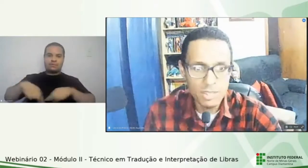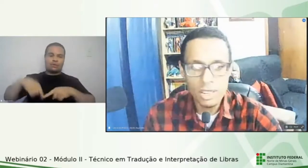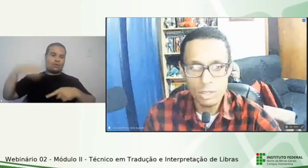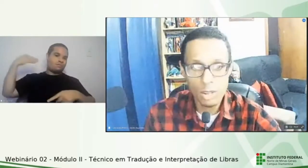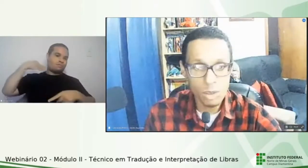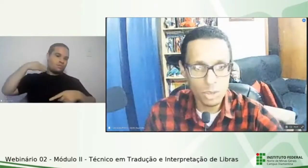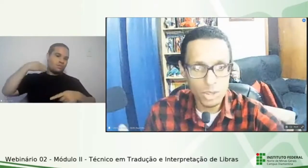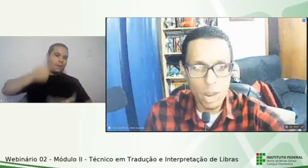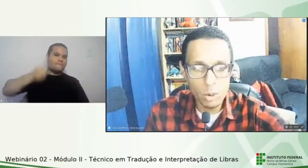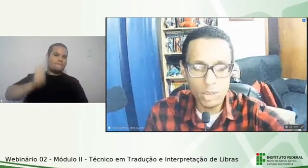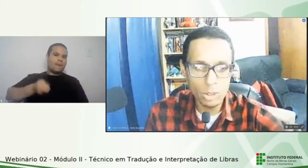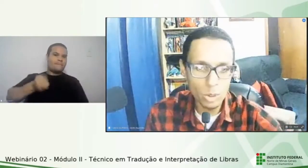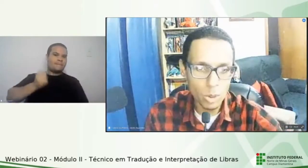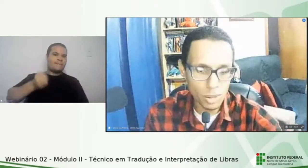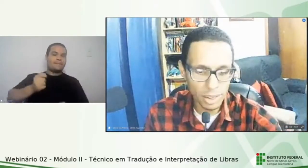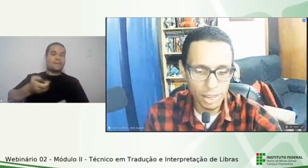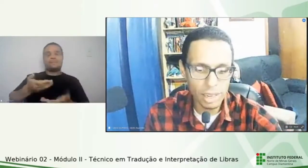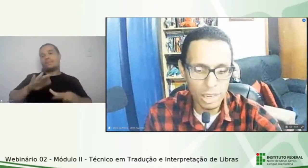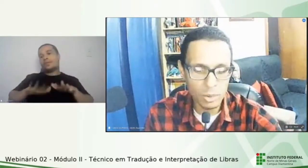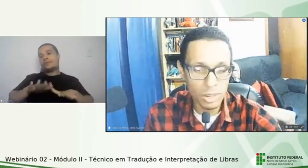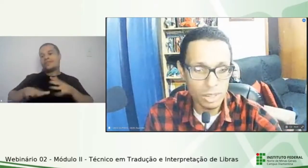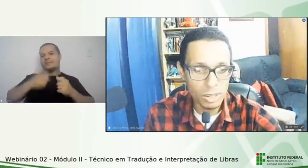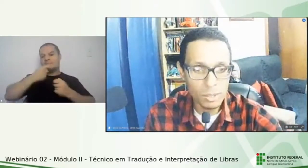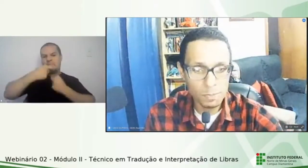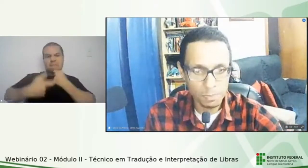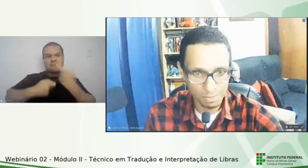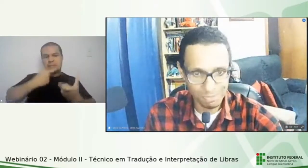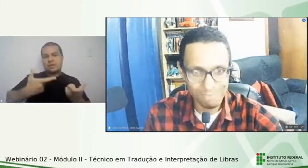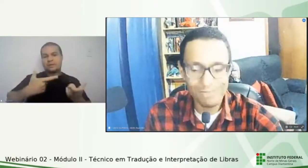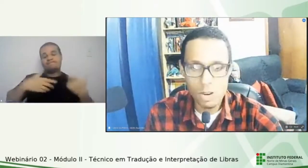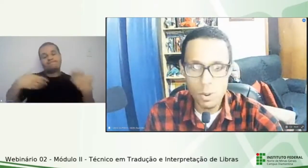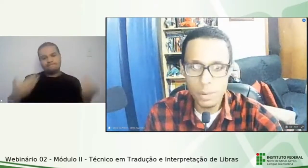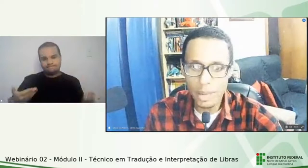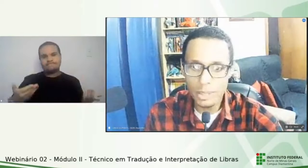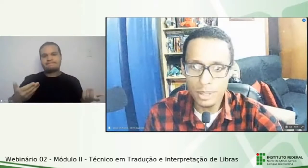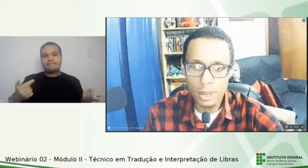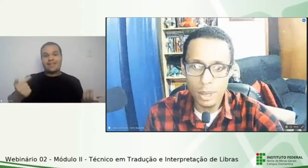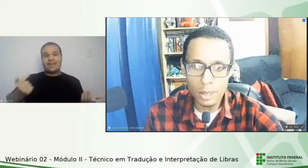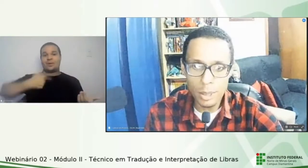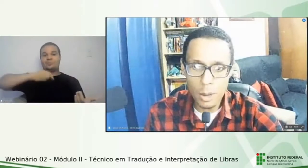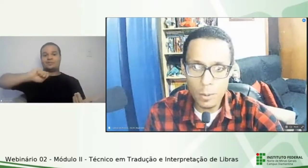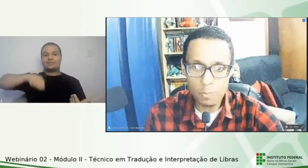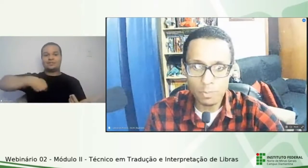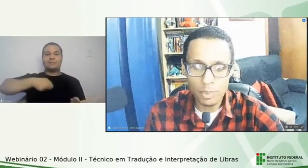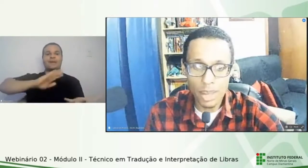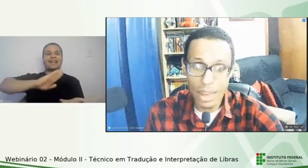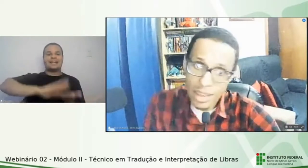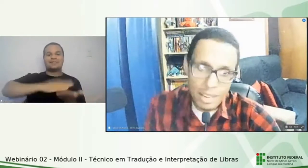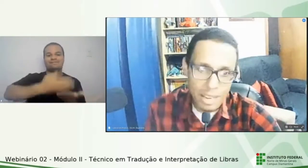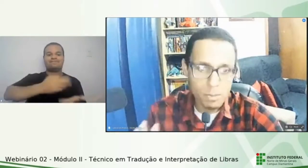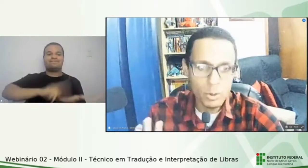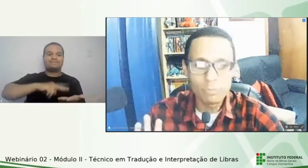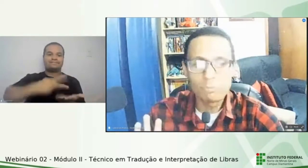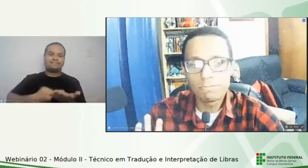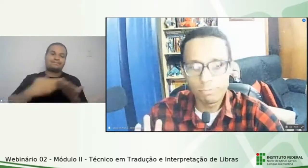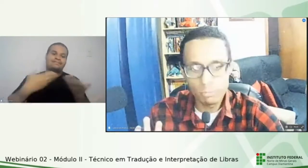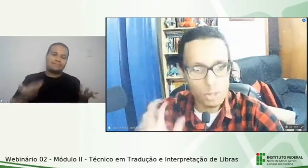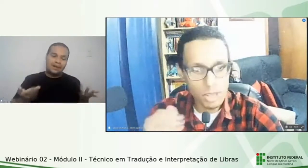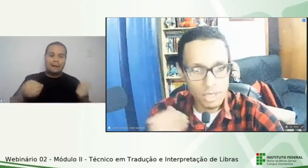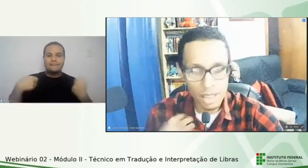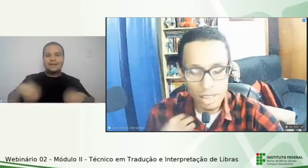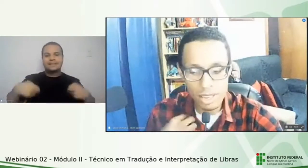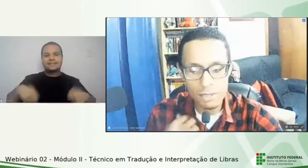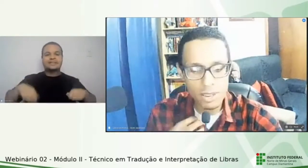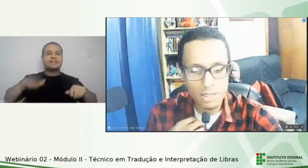que fazer isso. Você é o tradutor daquela língua. Compreende? Então, é equilíbrio.